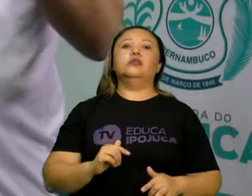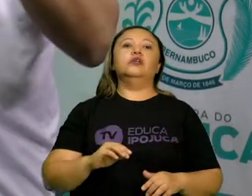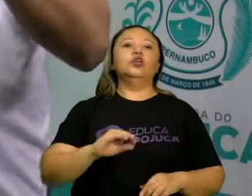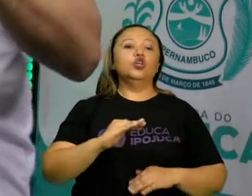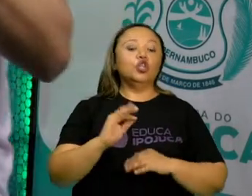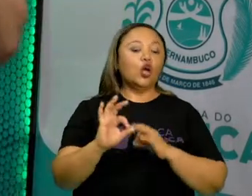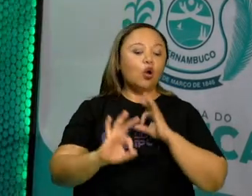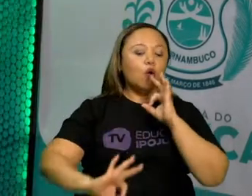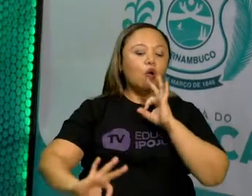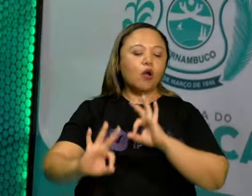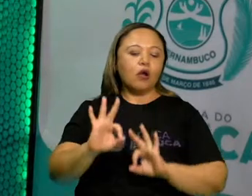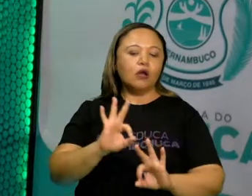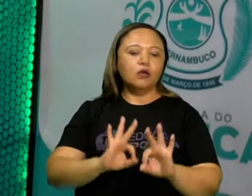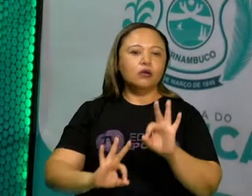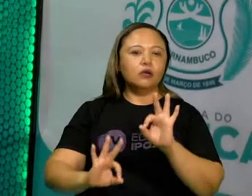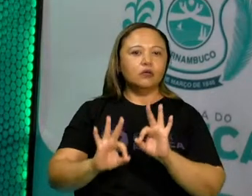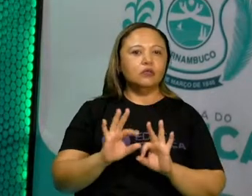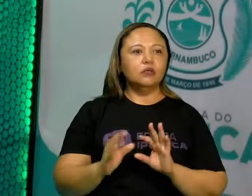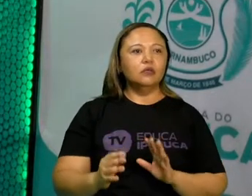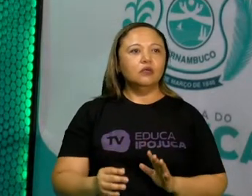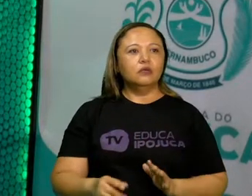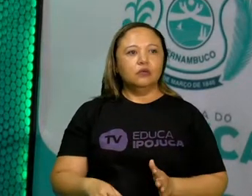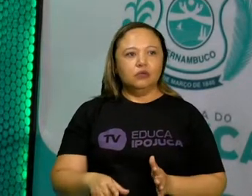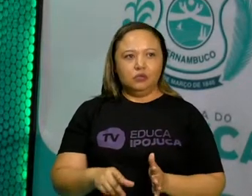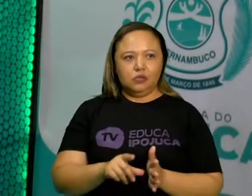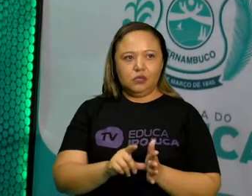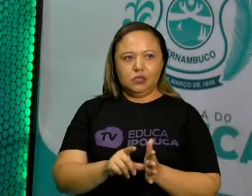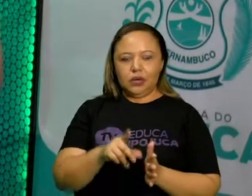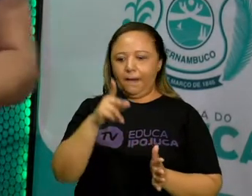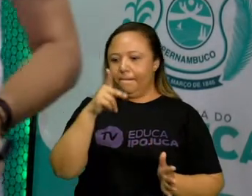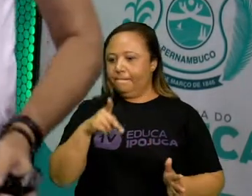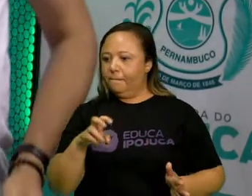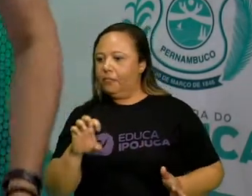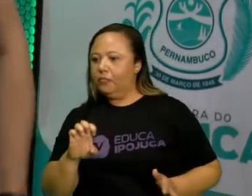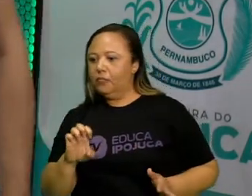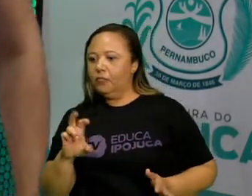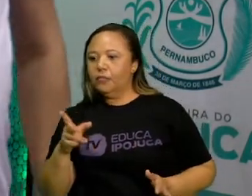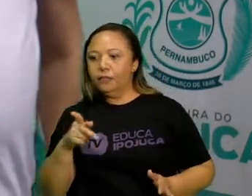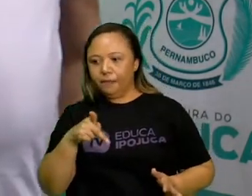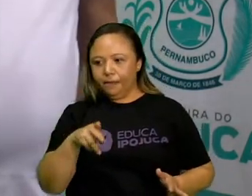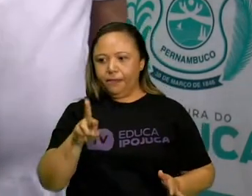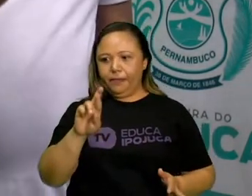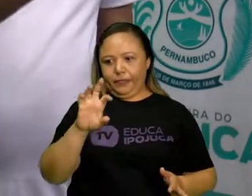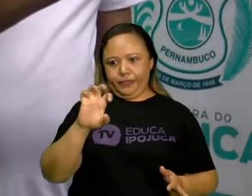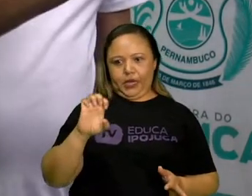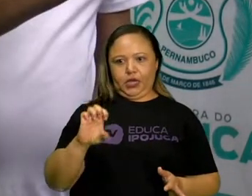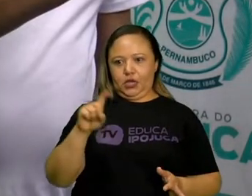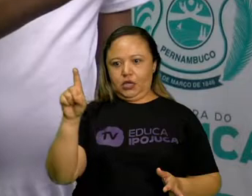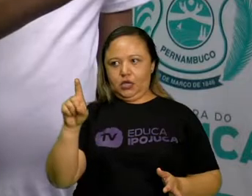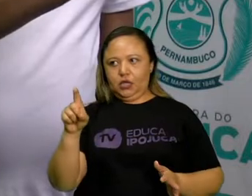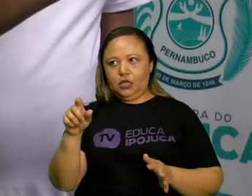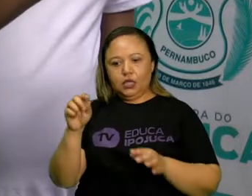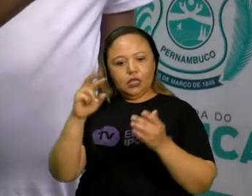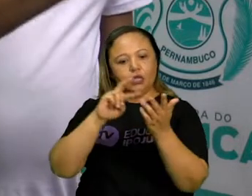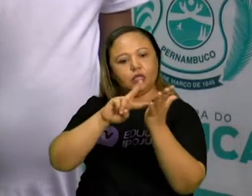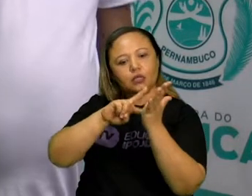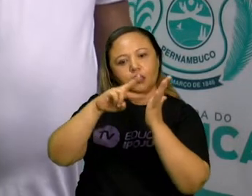essa prefixo pré na língua portuguesa significa aquilo que vem antes